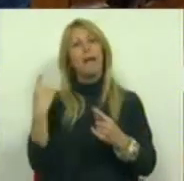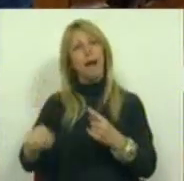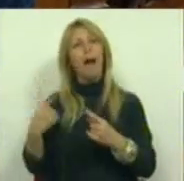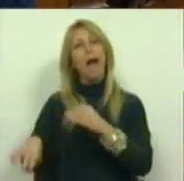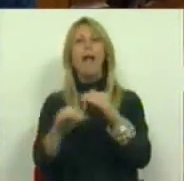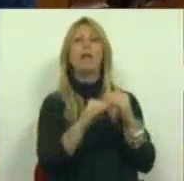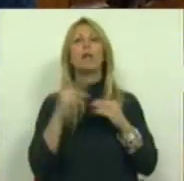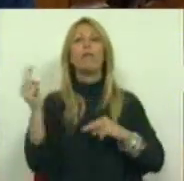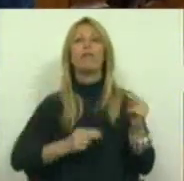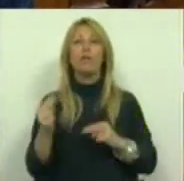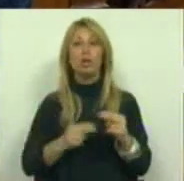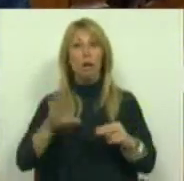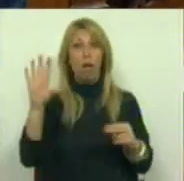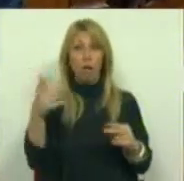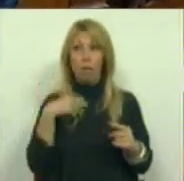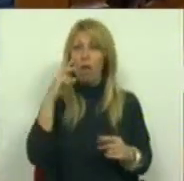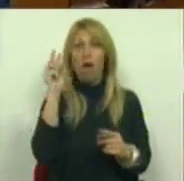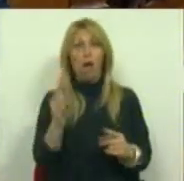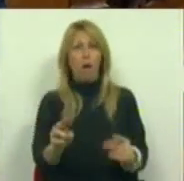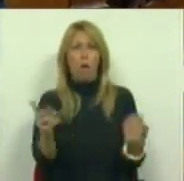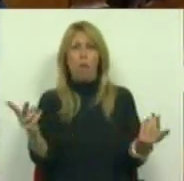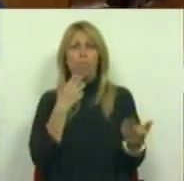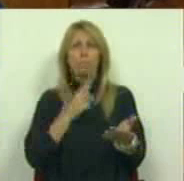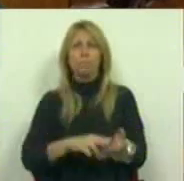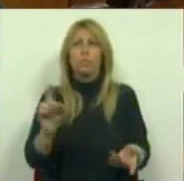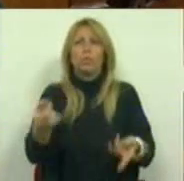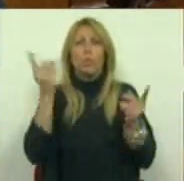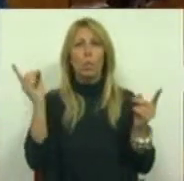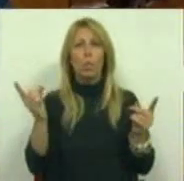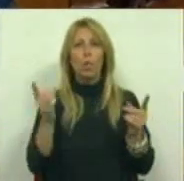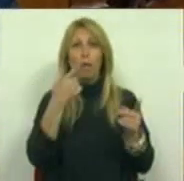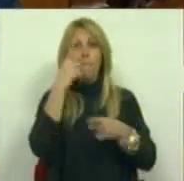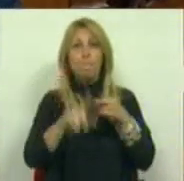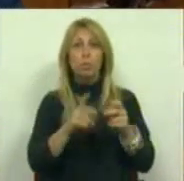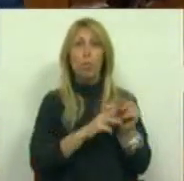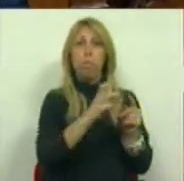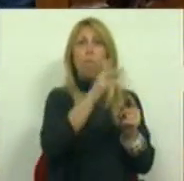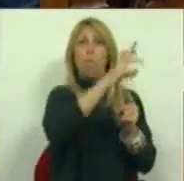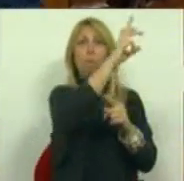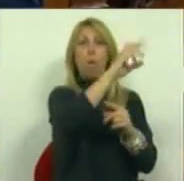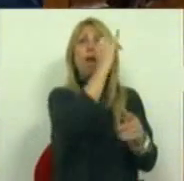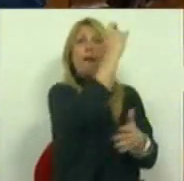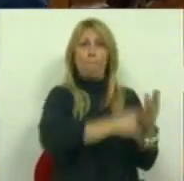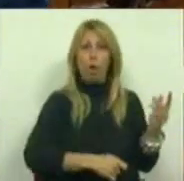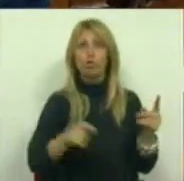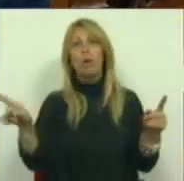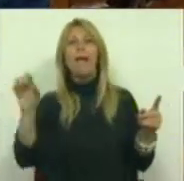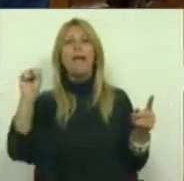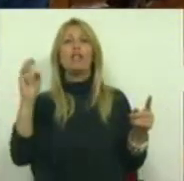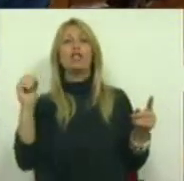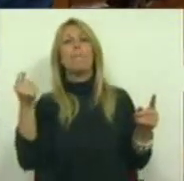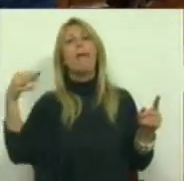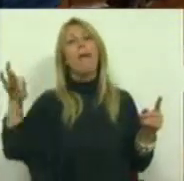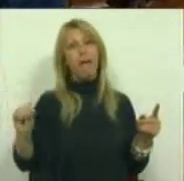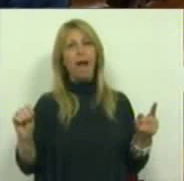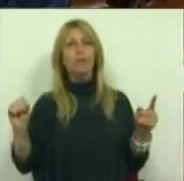porque os nossos contribuintes vêm subir os impostos que pagam, mas as SGPS têm as benesses a aumentar e têm as facilidades para fugir